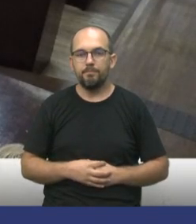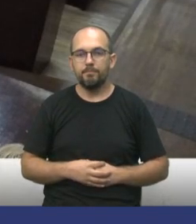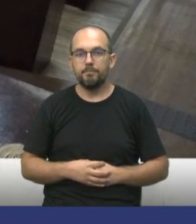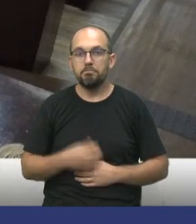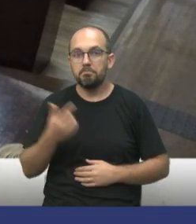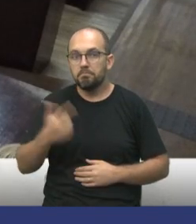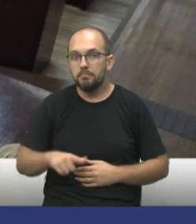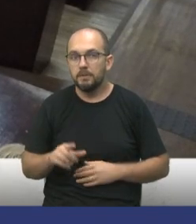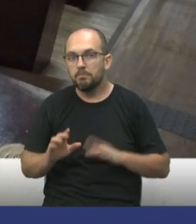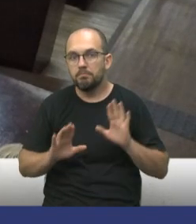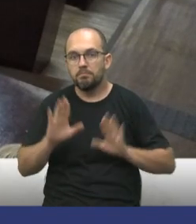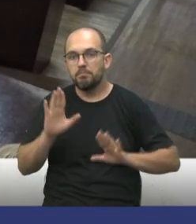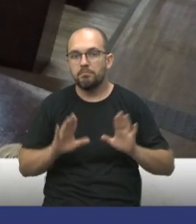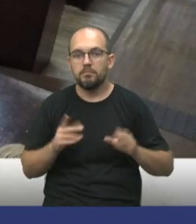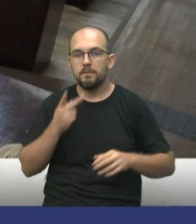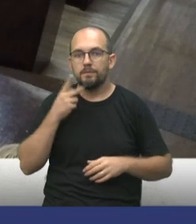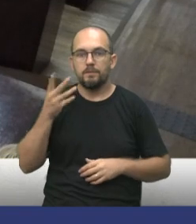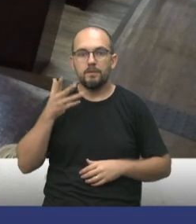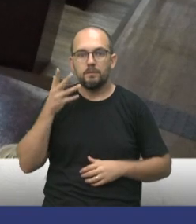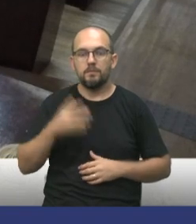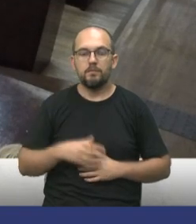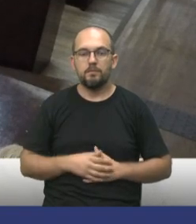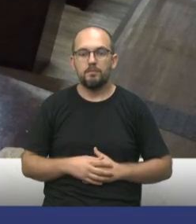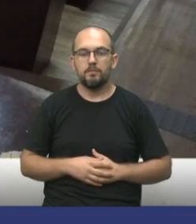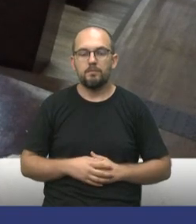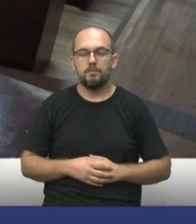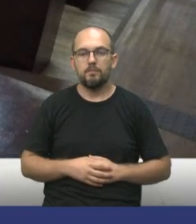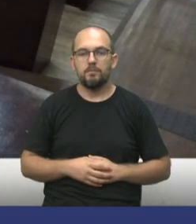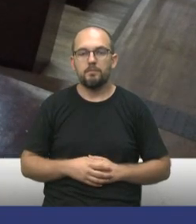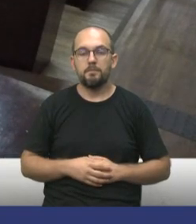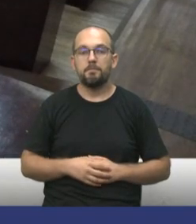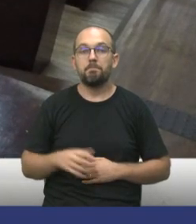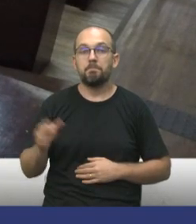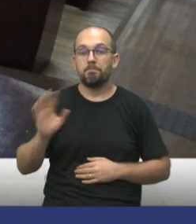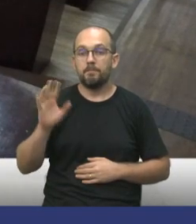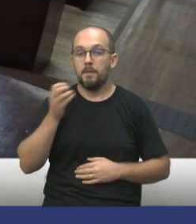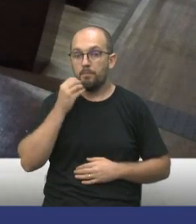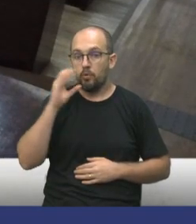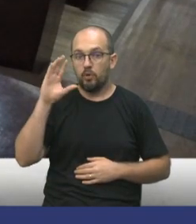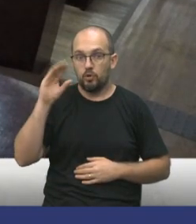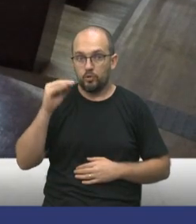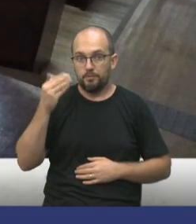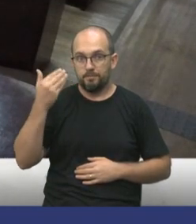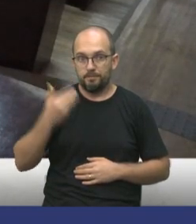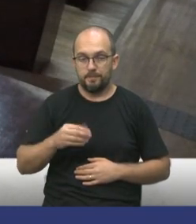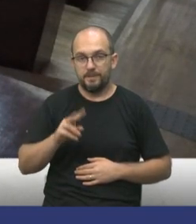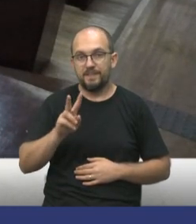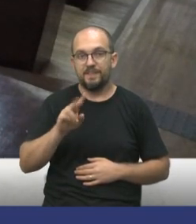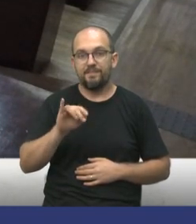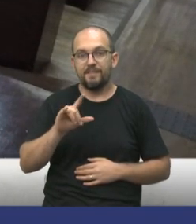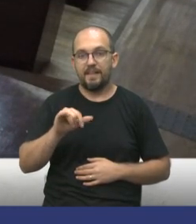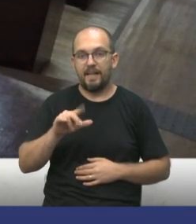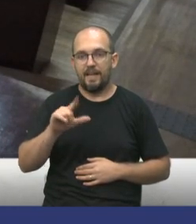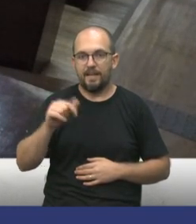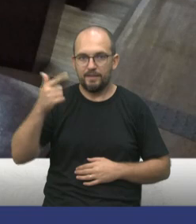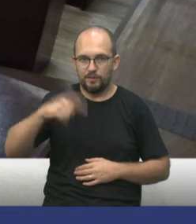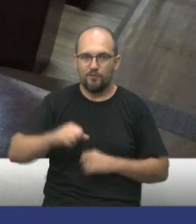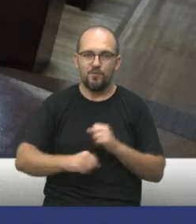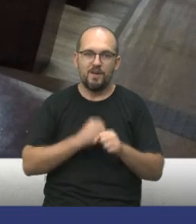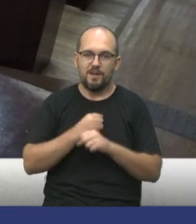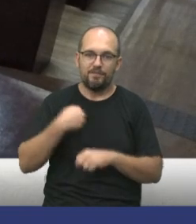Mais alguém gostaria de fazer o uso da palavra? Boa noite, Vilela, mais um ano aqui. Boa noite. A LOA